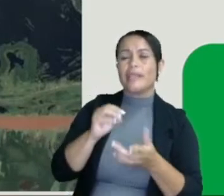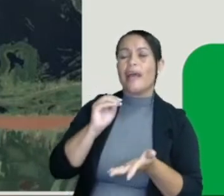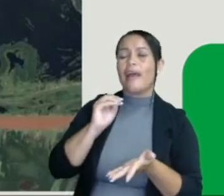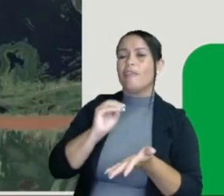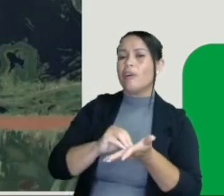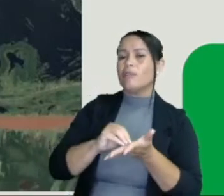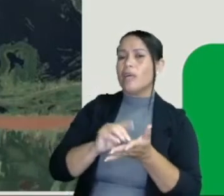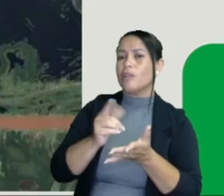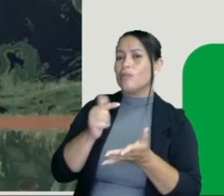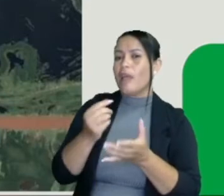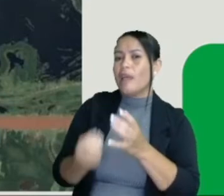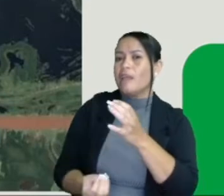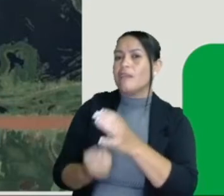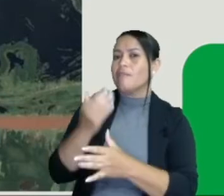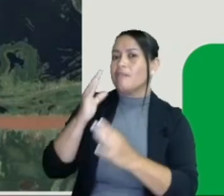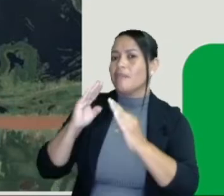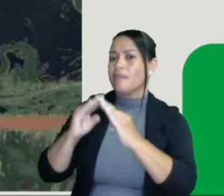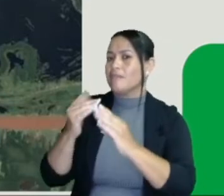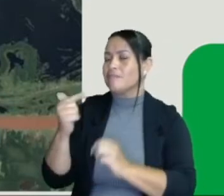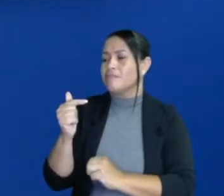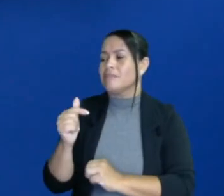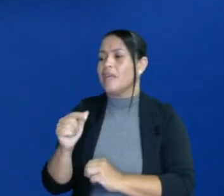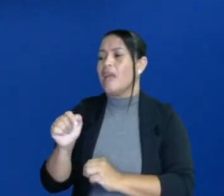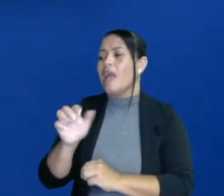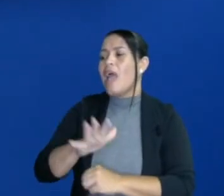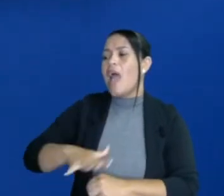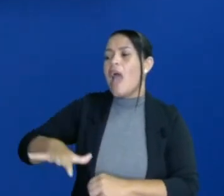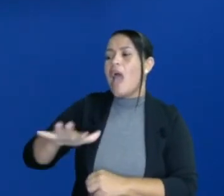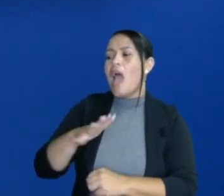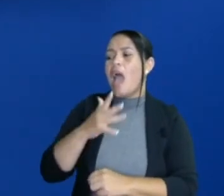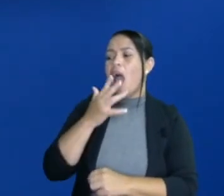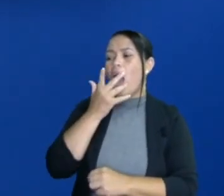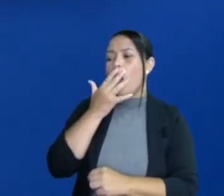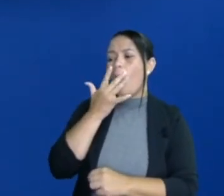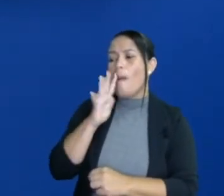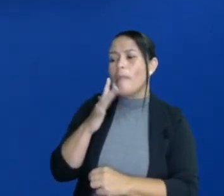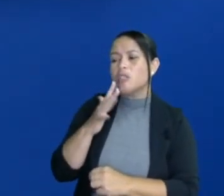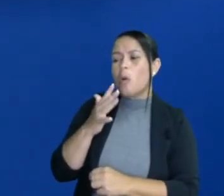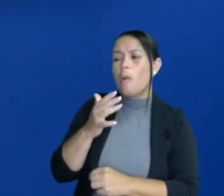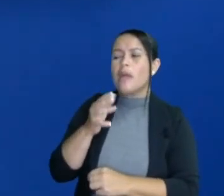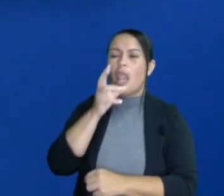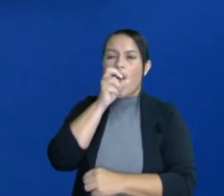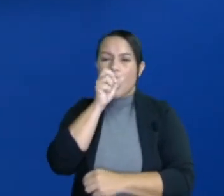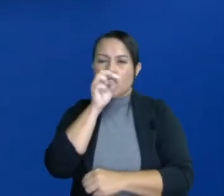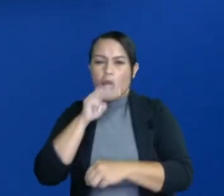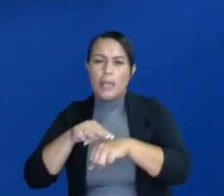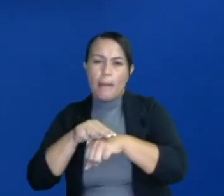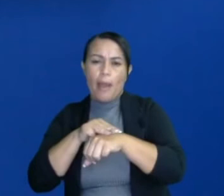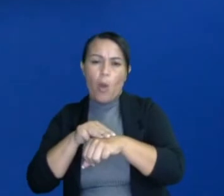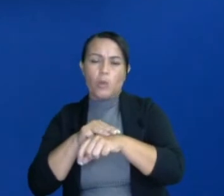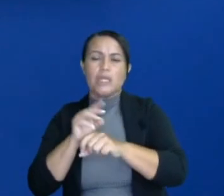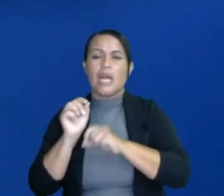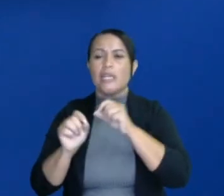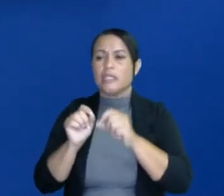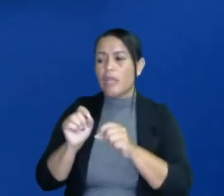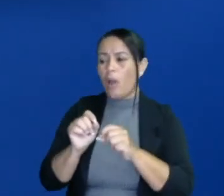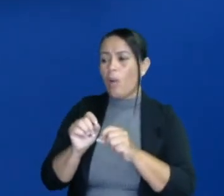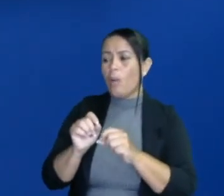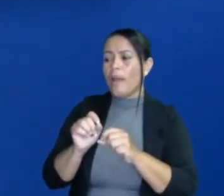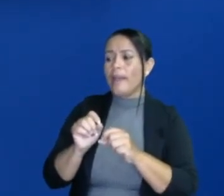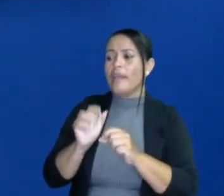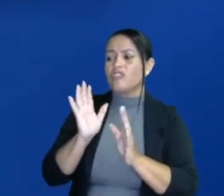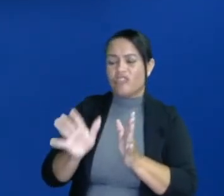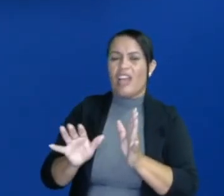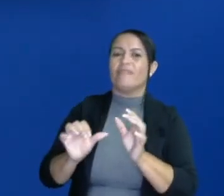né? Percebam que essa área aqui, ela apresenta uma coloração mais amarronzada e tal, alaranjada, implica dizer que ela foi bastante